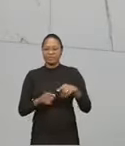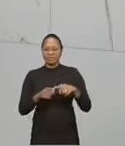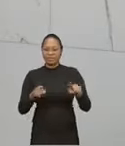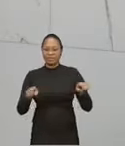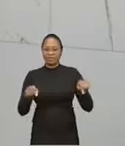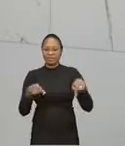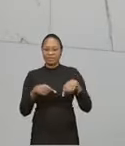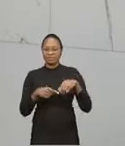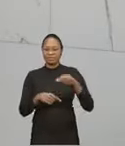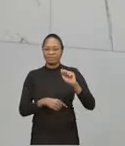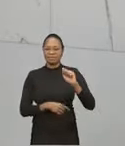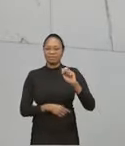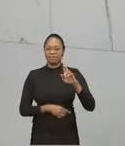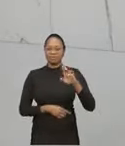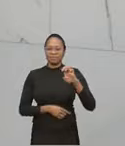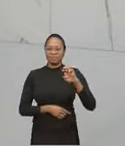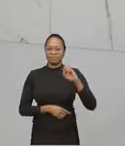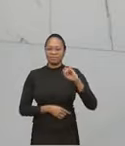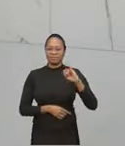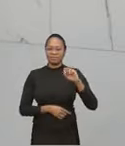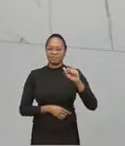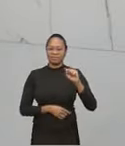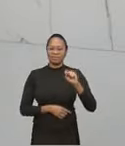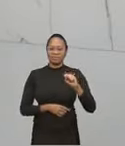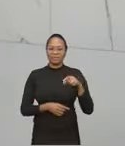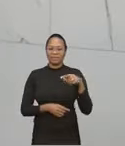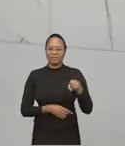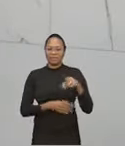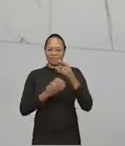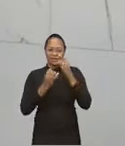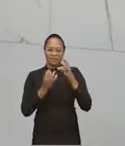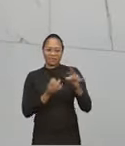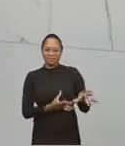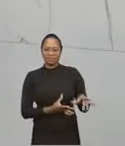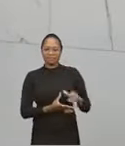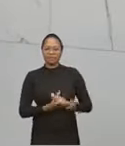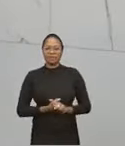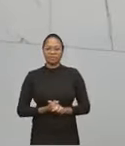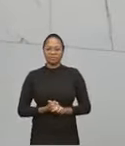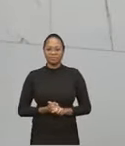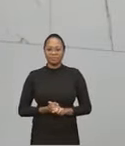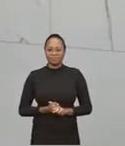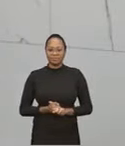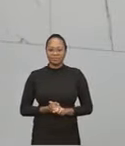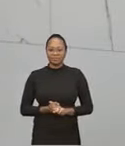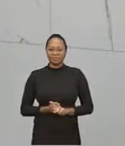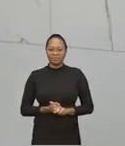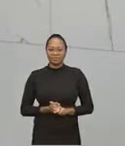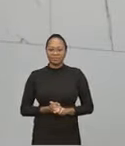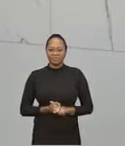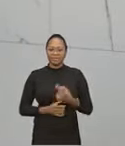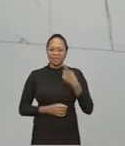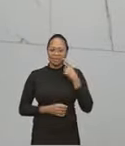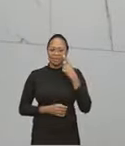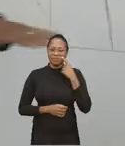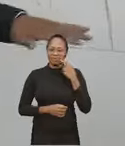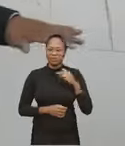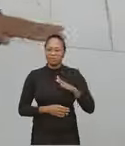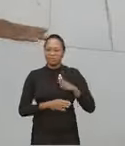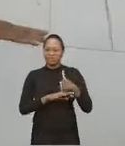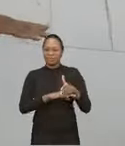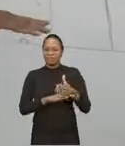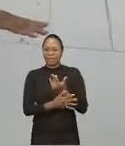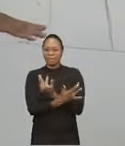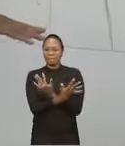lá abandonado, que quem fazia manutenção era a Tronox, antiga Milênio. E eu passei lá, está cheio de